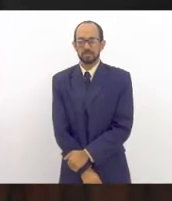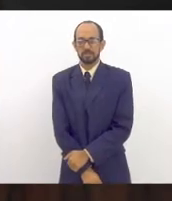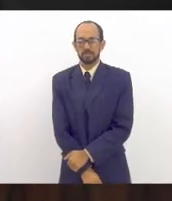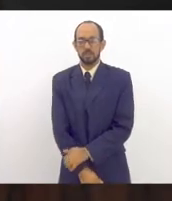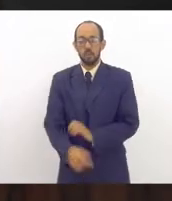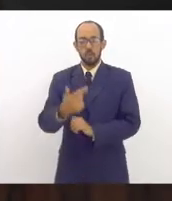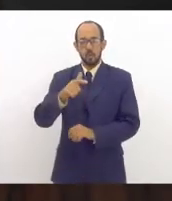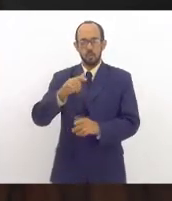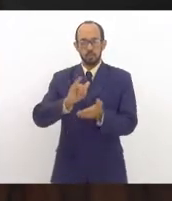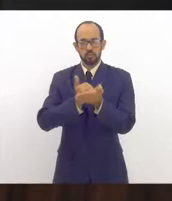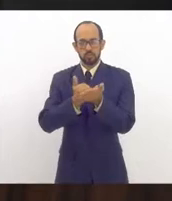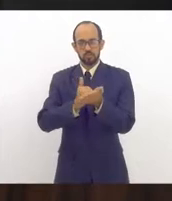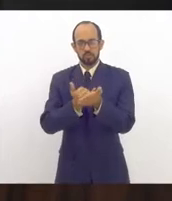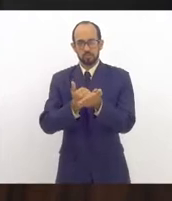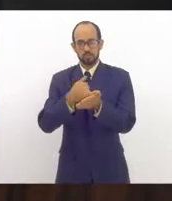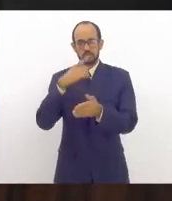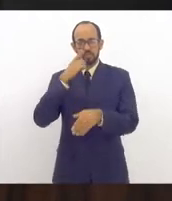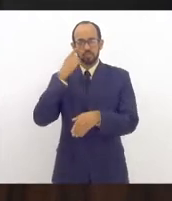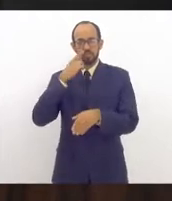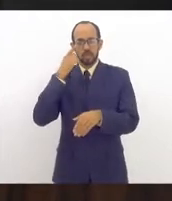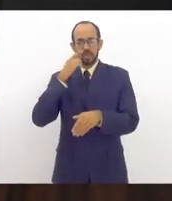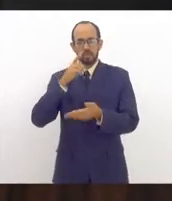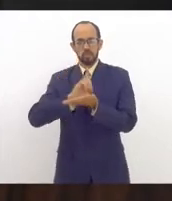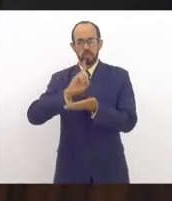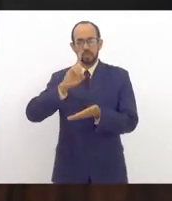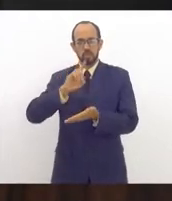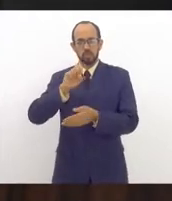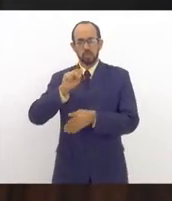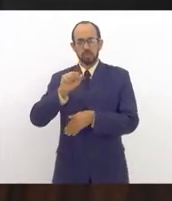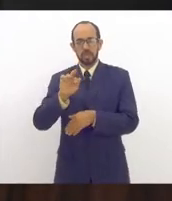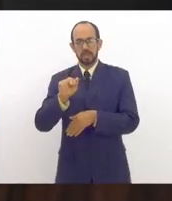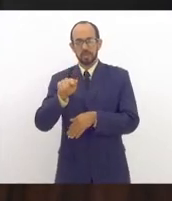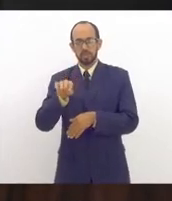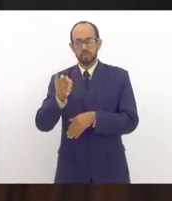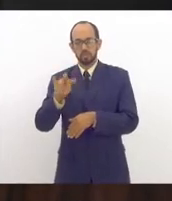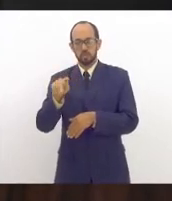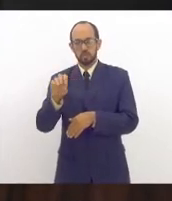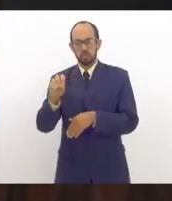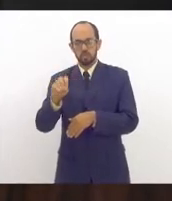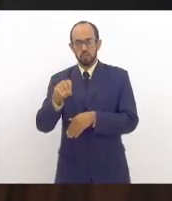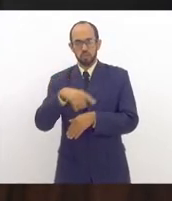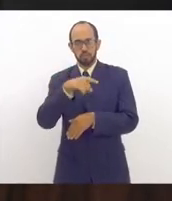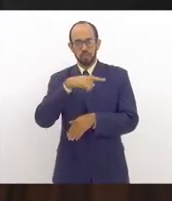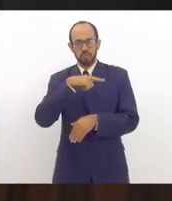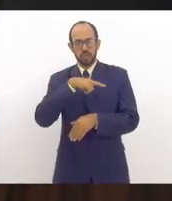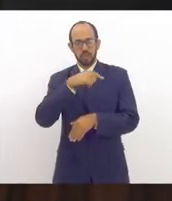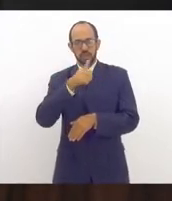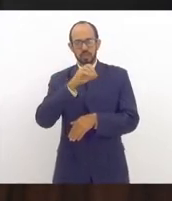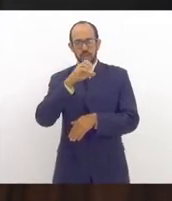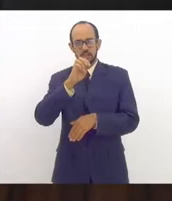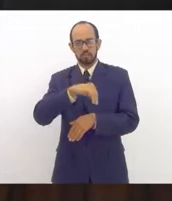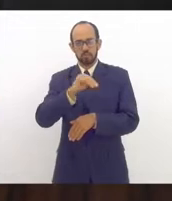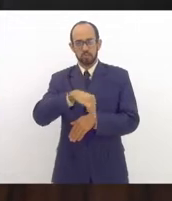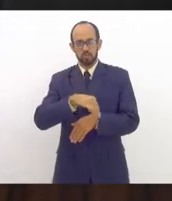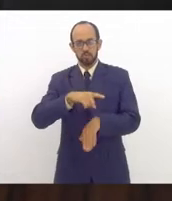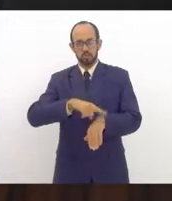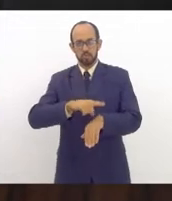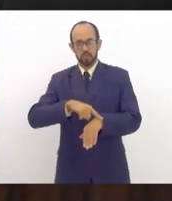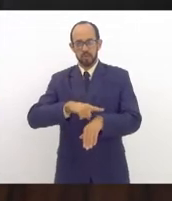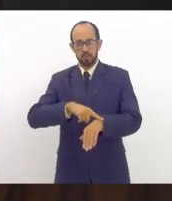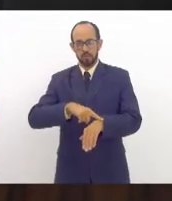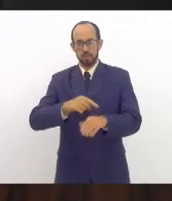para os morador escrito é o nome Deputado Dr Serginho responde 10 minutos no tempo rede mental